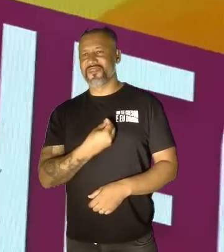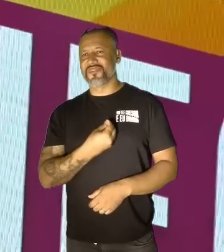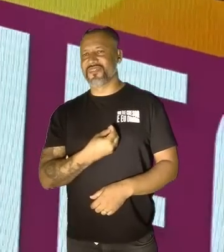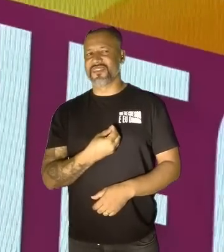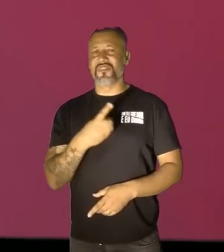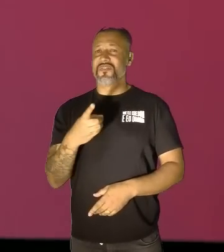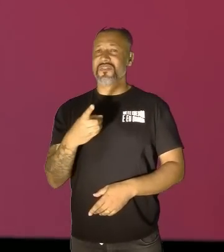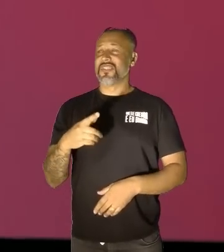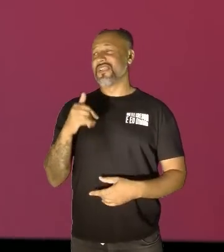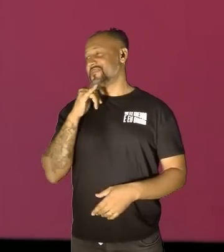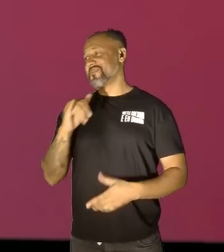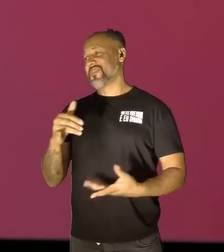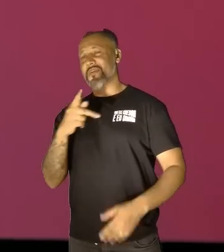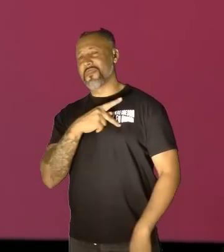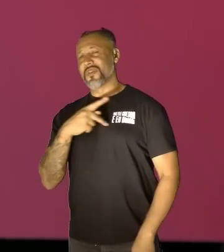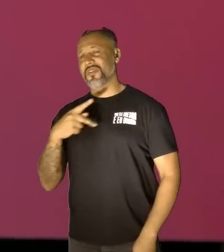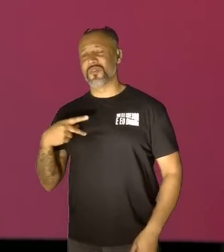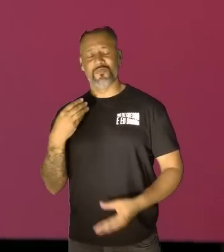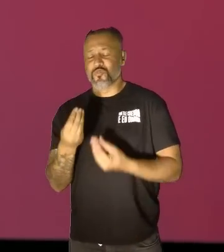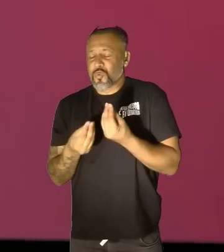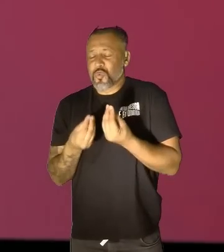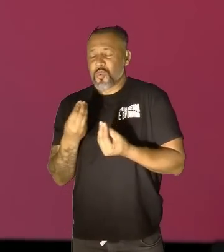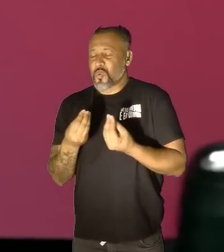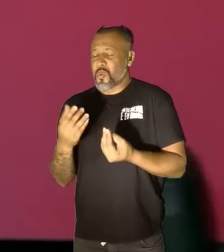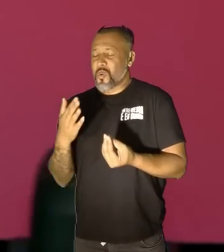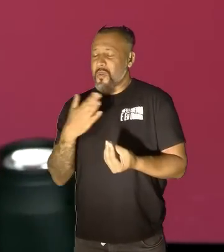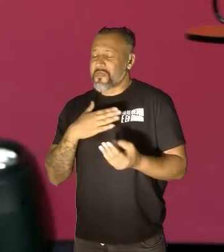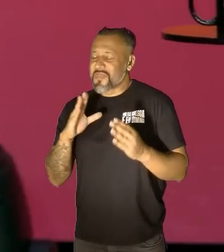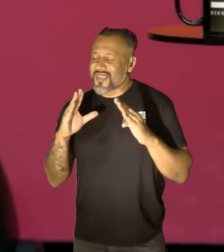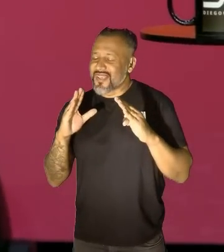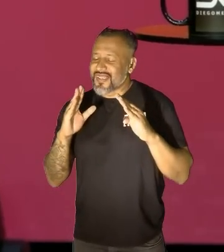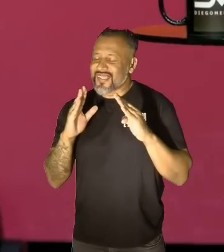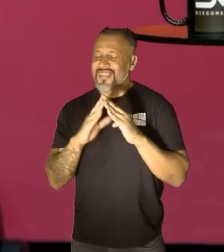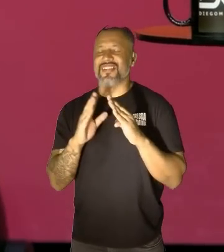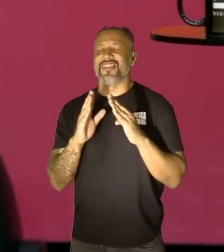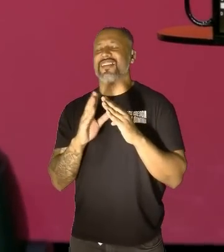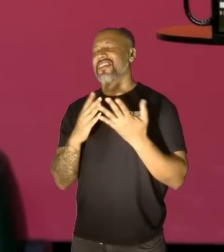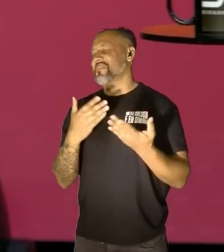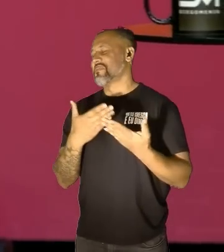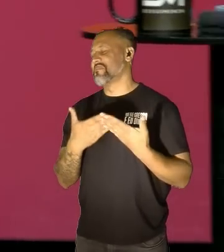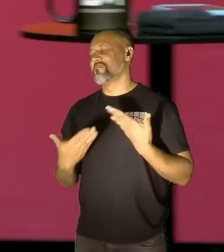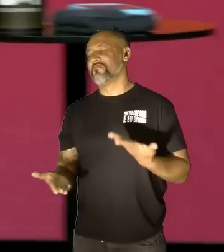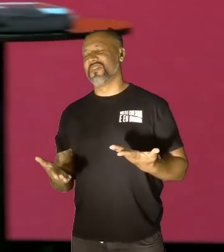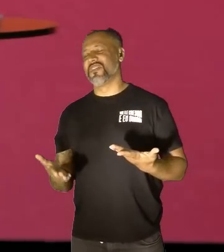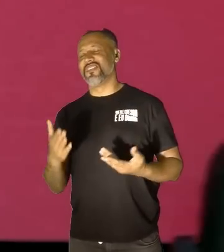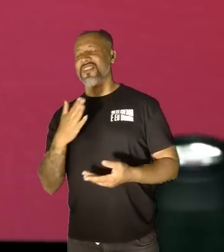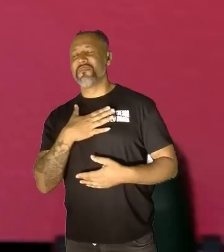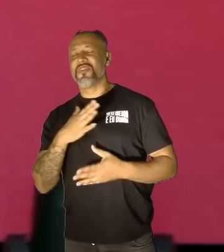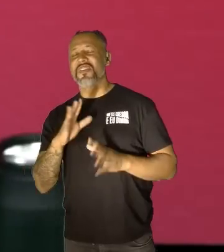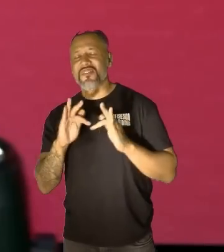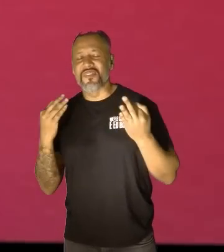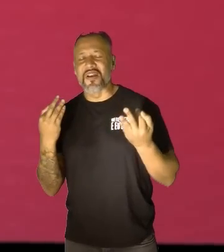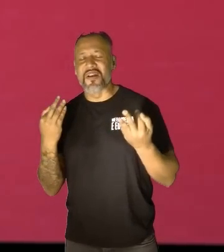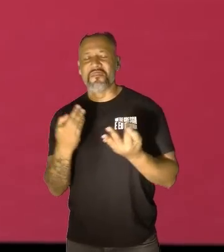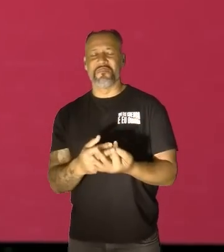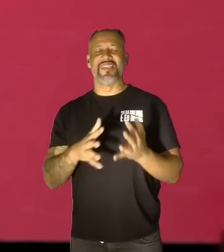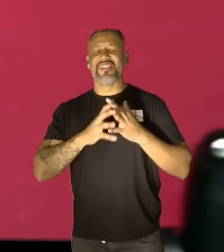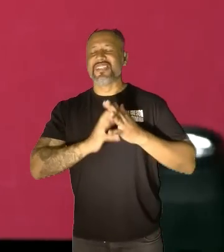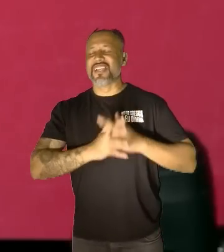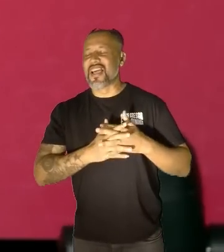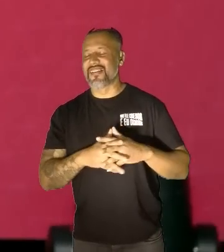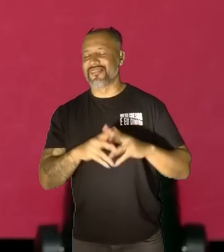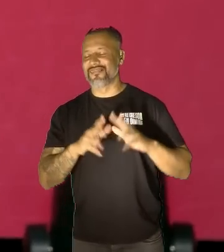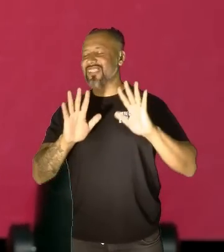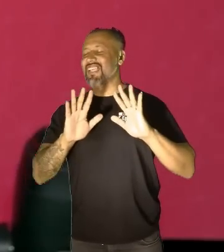você diz: pastor, mas como vai ser? A minha casa está perdida, a minha casa está amarrada, meu marido, meu filho. Deus está falando: eu vou fazer juízo onde tiver que